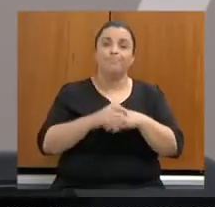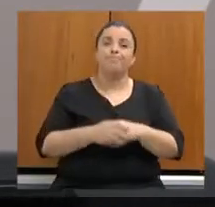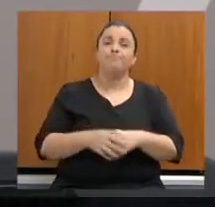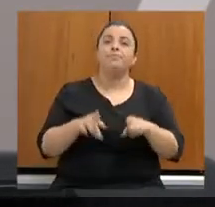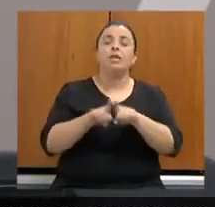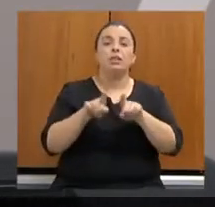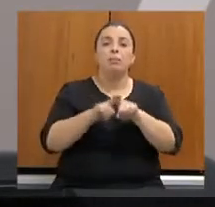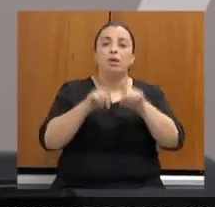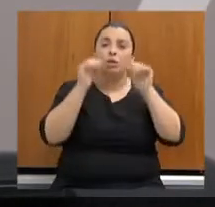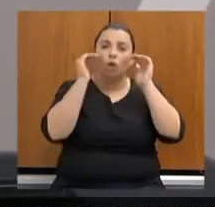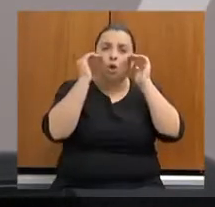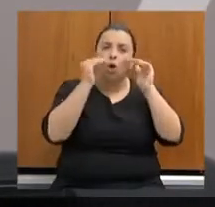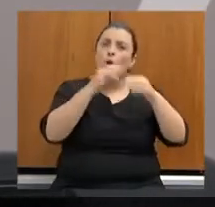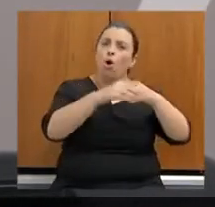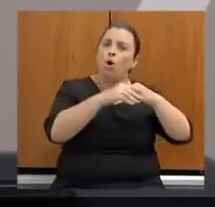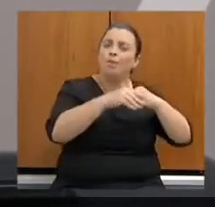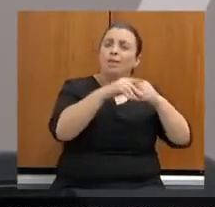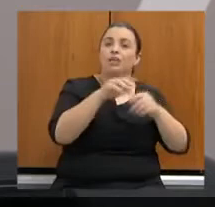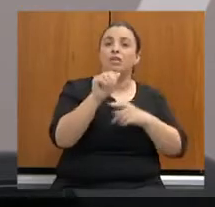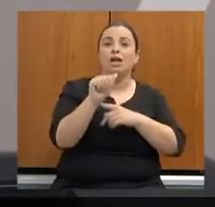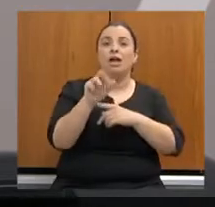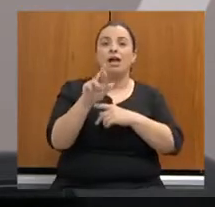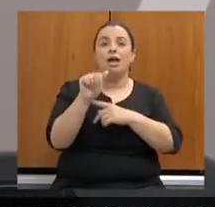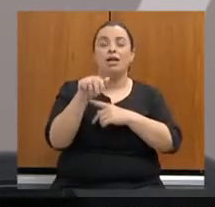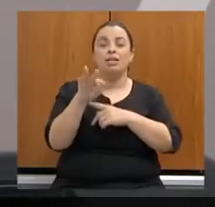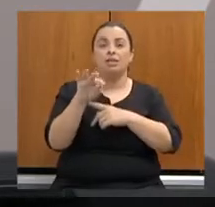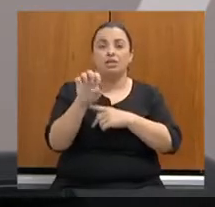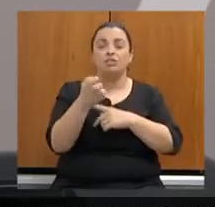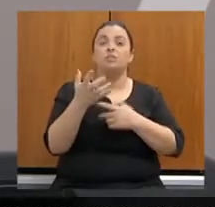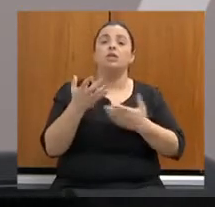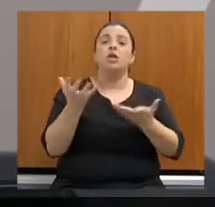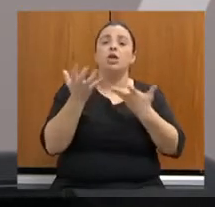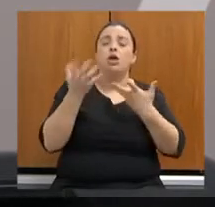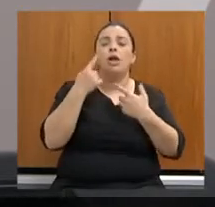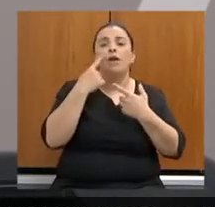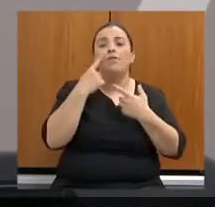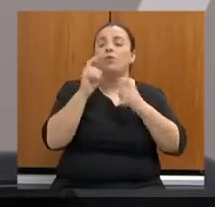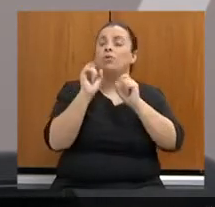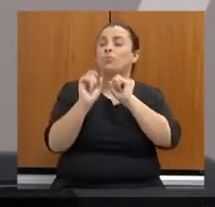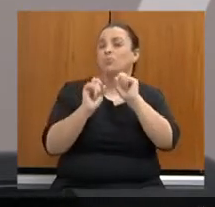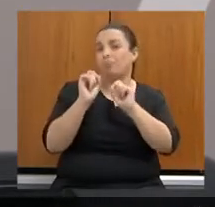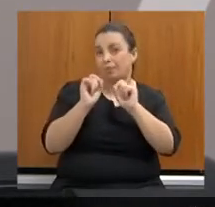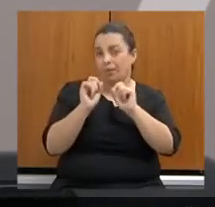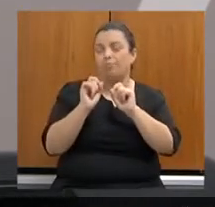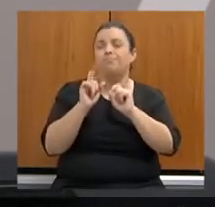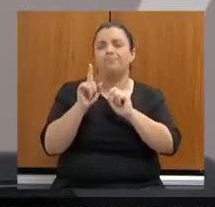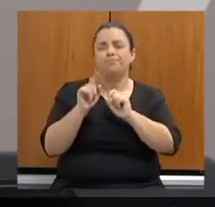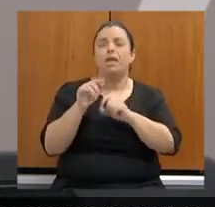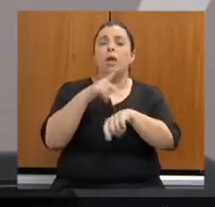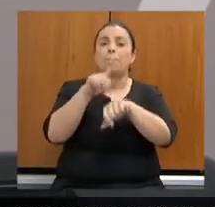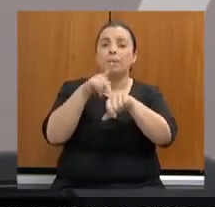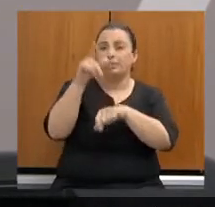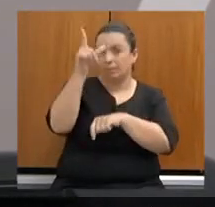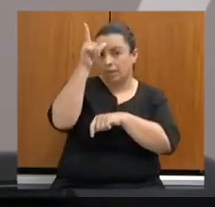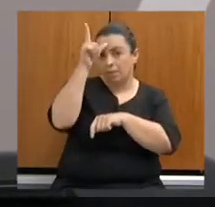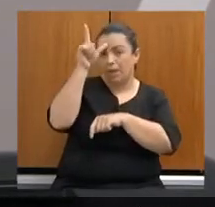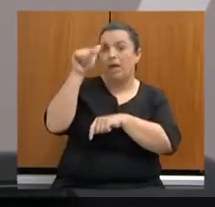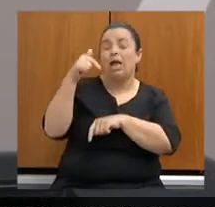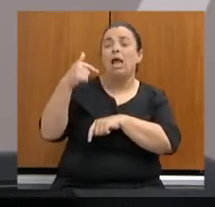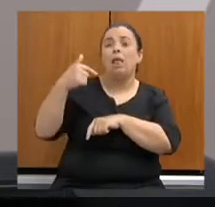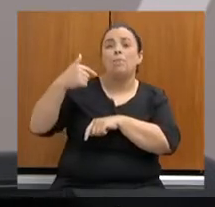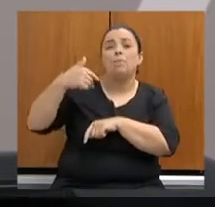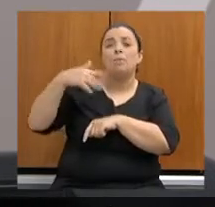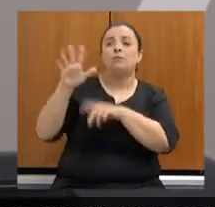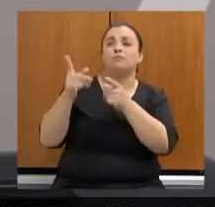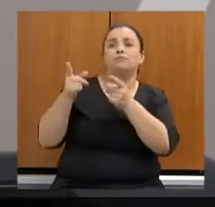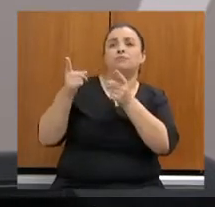aqui é o ar antes eu queria ver o seguinte Alemanha é a maior vendedora de café